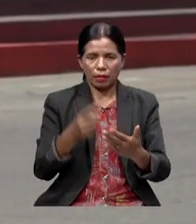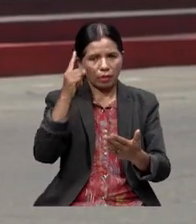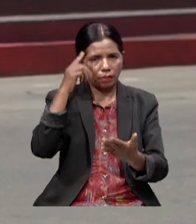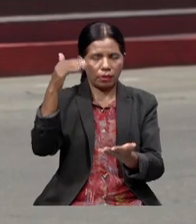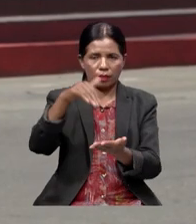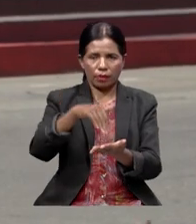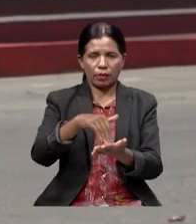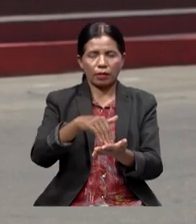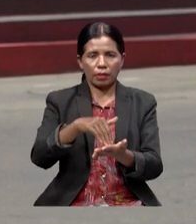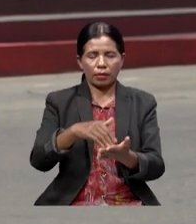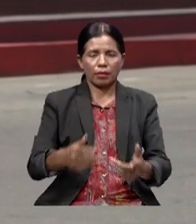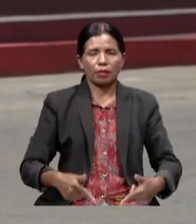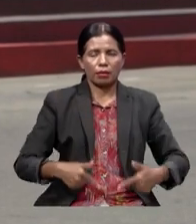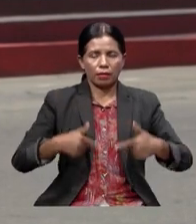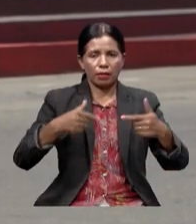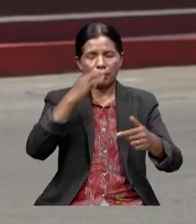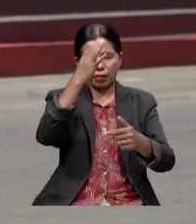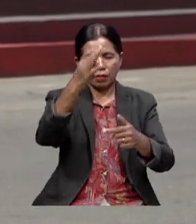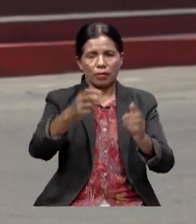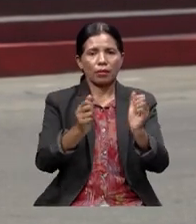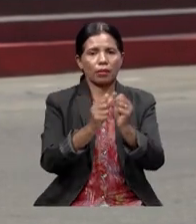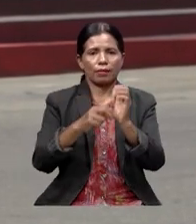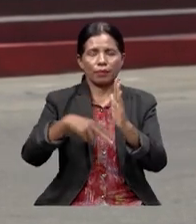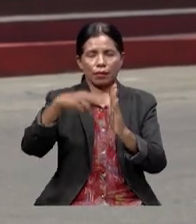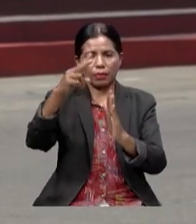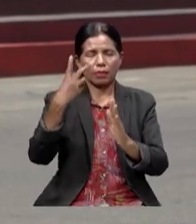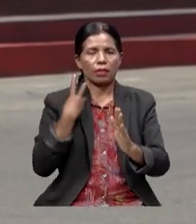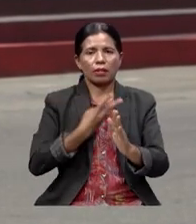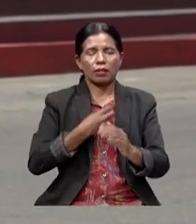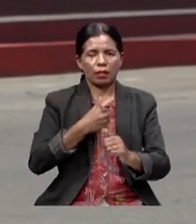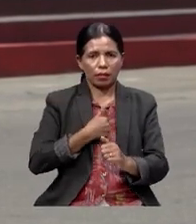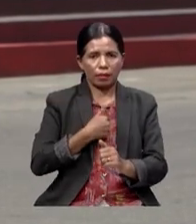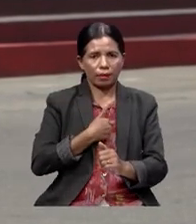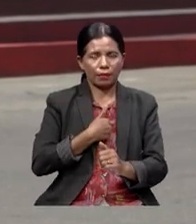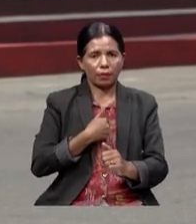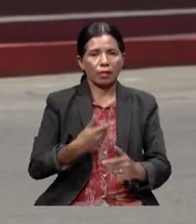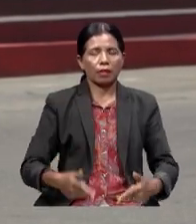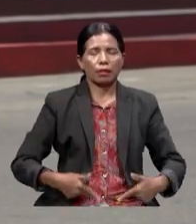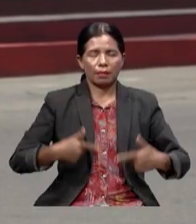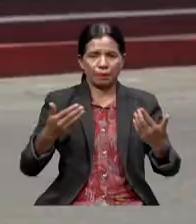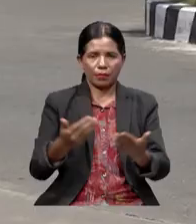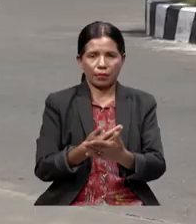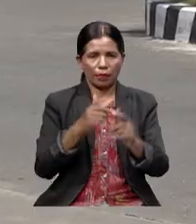hikas, hori moris ba oin ho valor sira itanian, iha moris